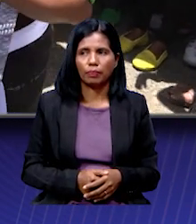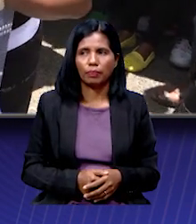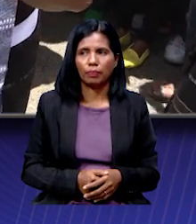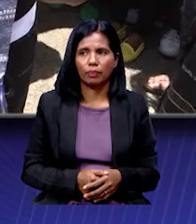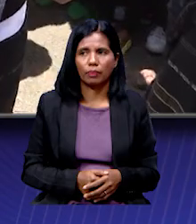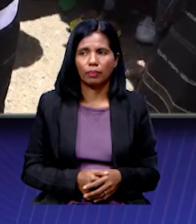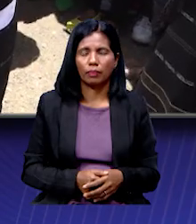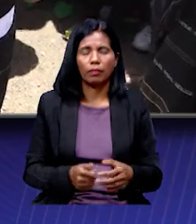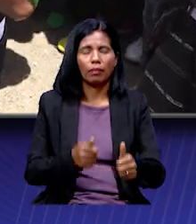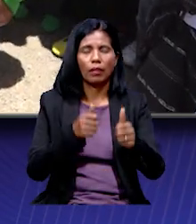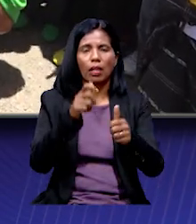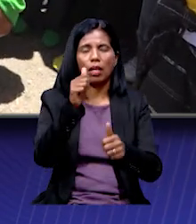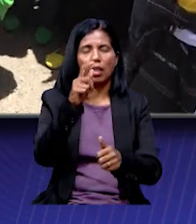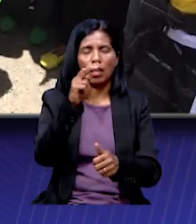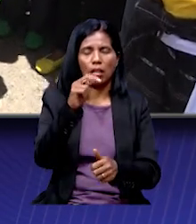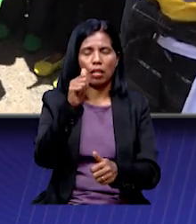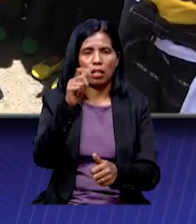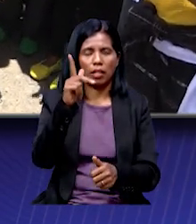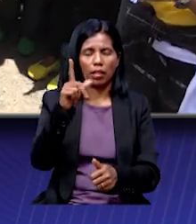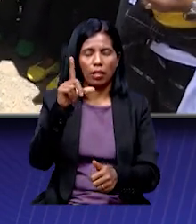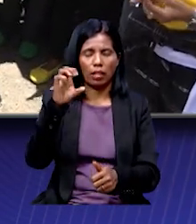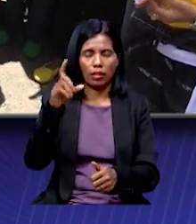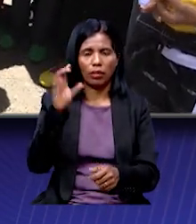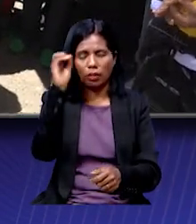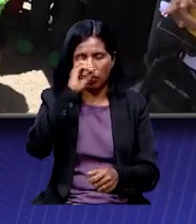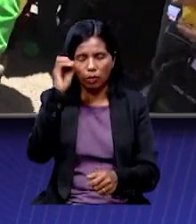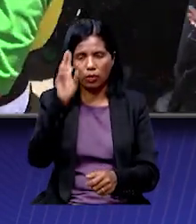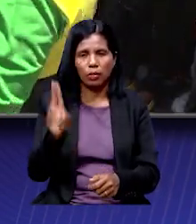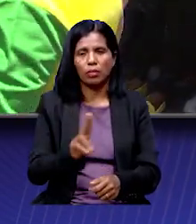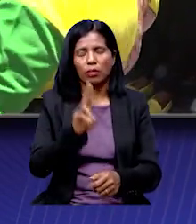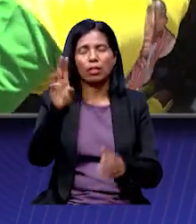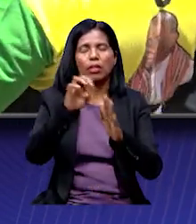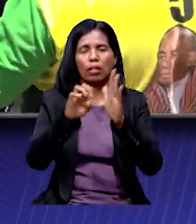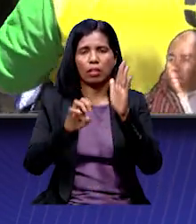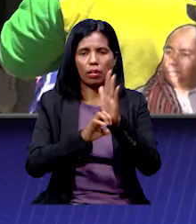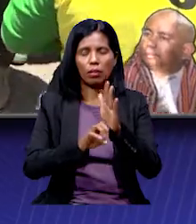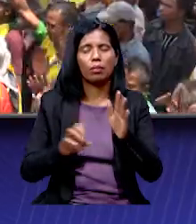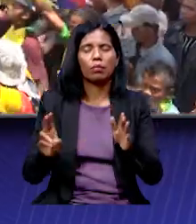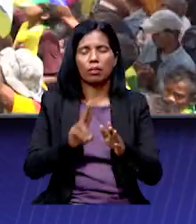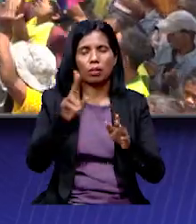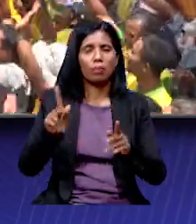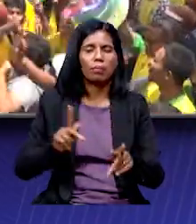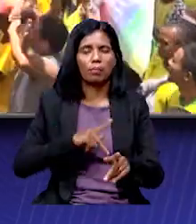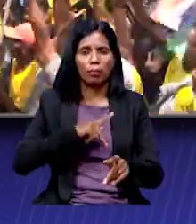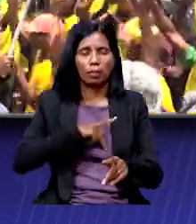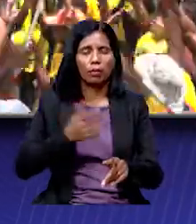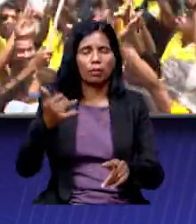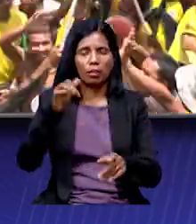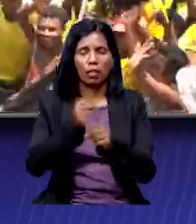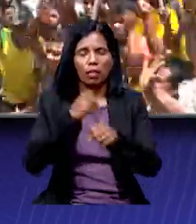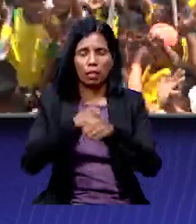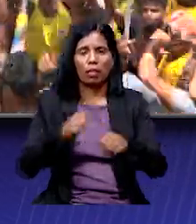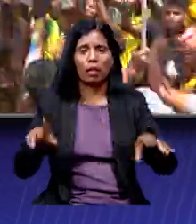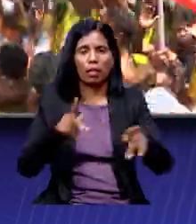Tuir Anacleto Bento Ferreira ni observação tinantinan Universidade Estado no privado Sira produz recurso humano barra